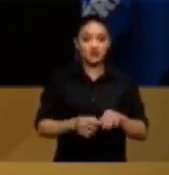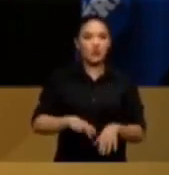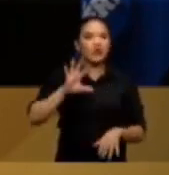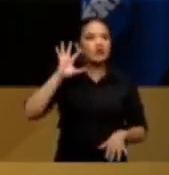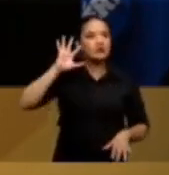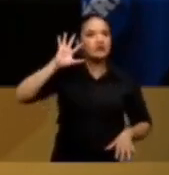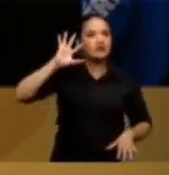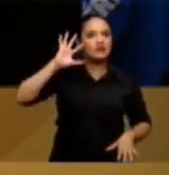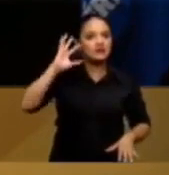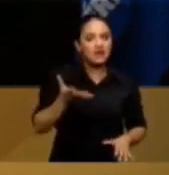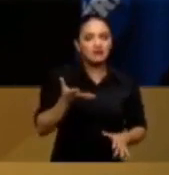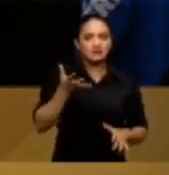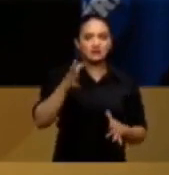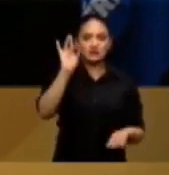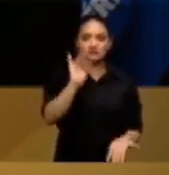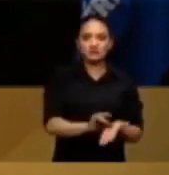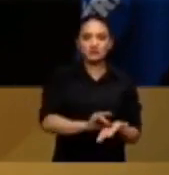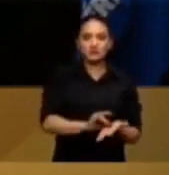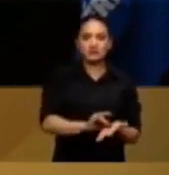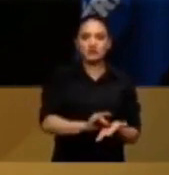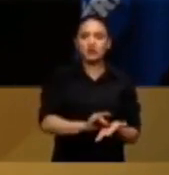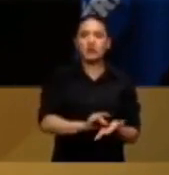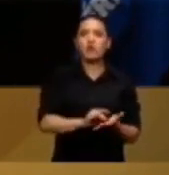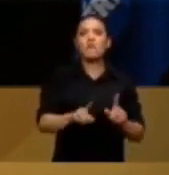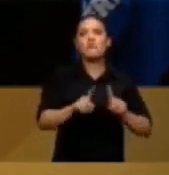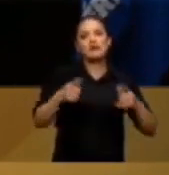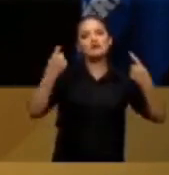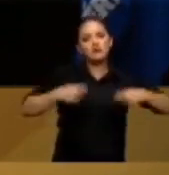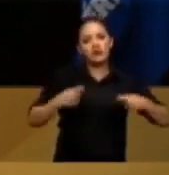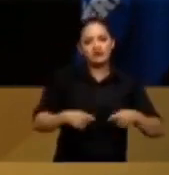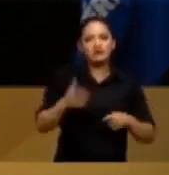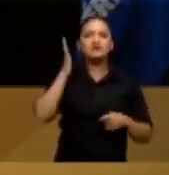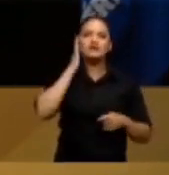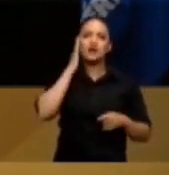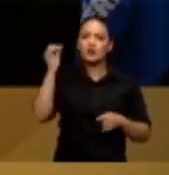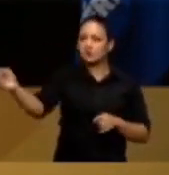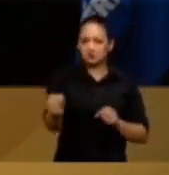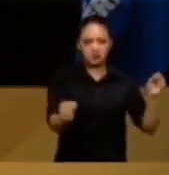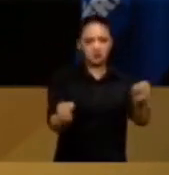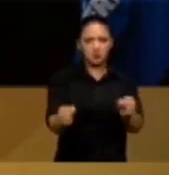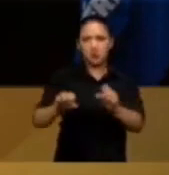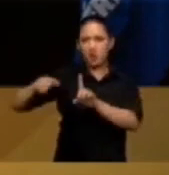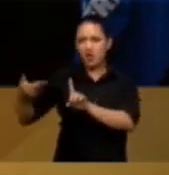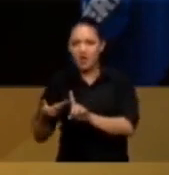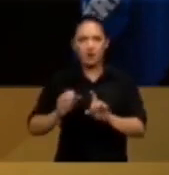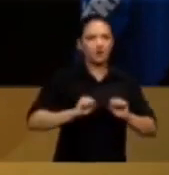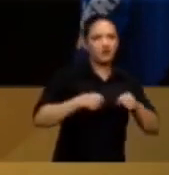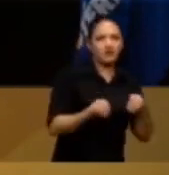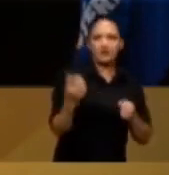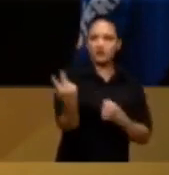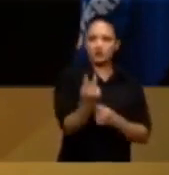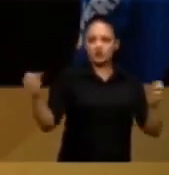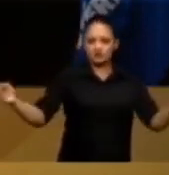não significa decidir sem que sejam ouvidas as partes da relação processual. Esta é a